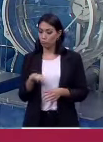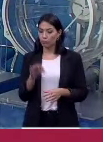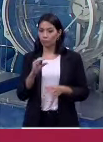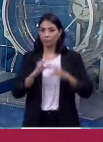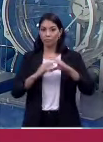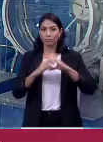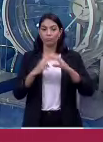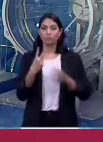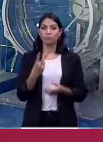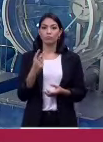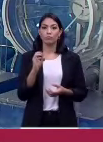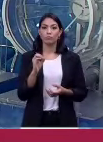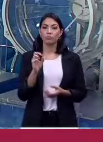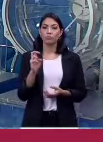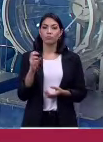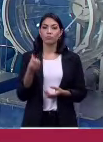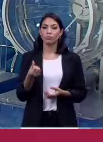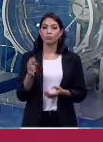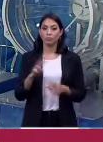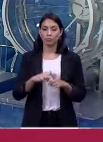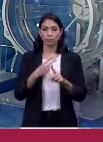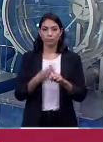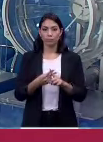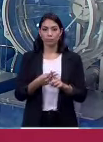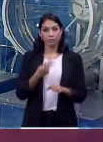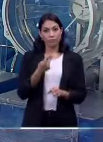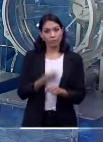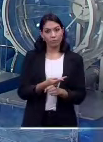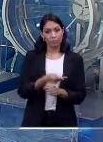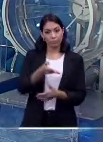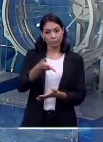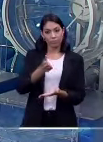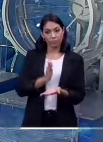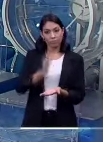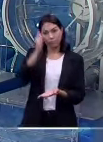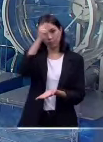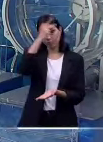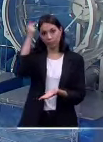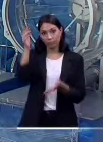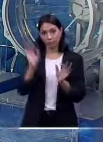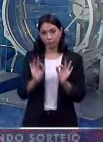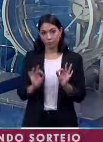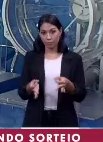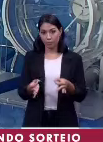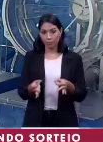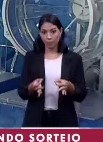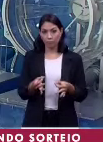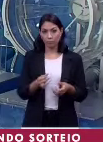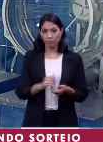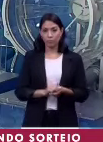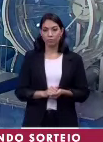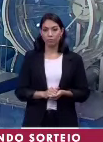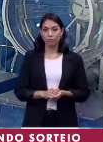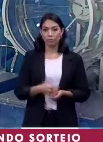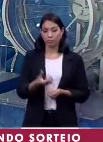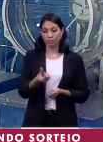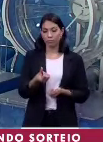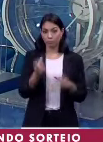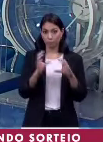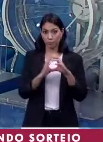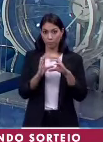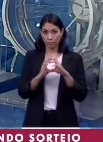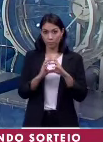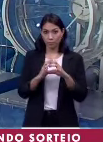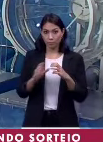número 2056 da dupla Sena e o valor que será distribuído entre os acertadores dos 6